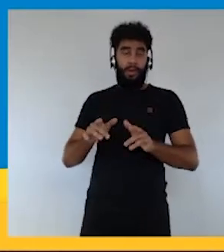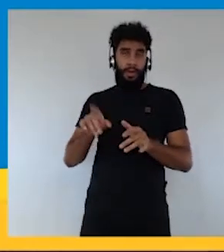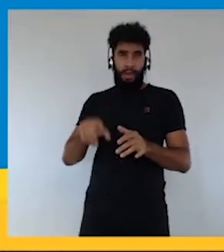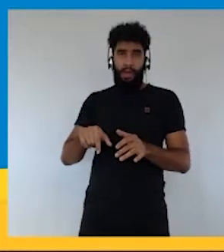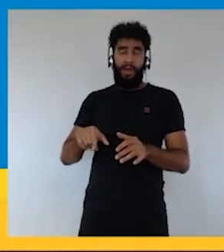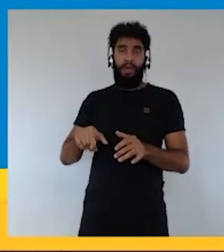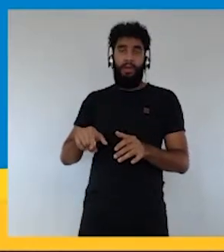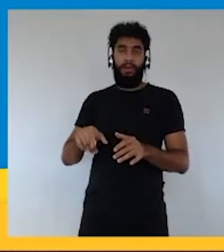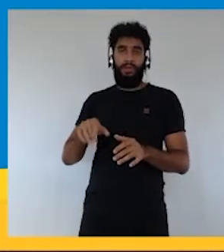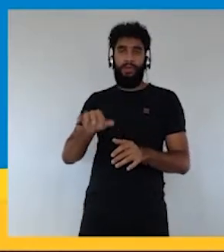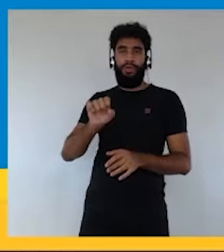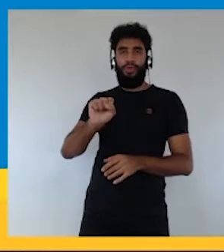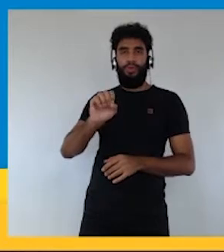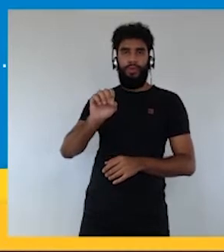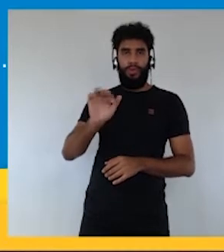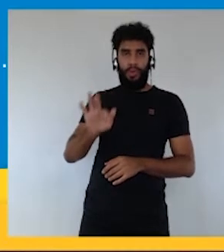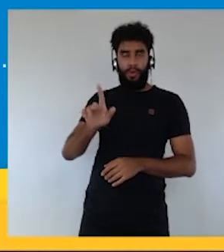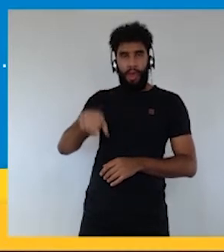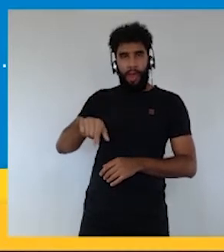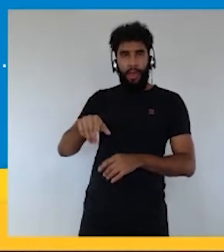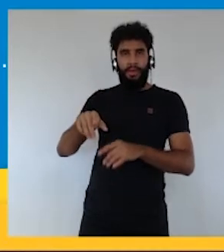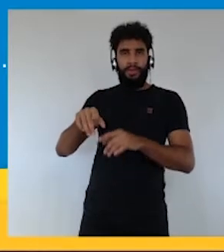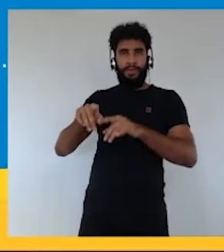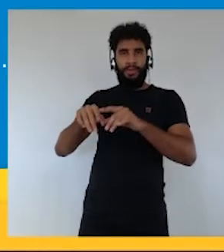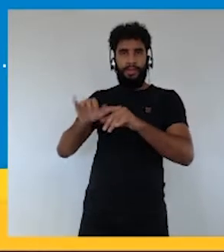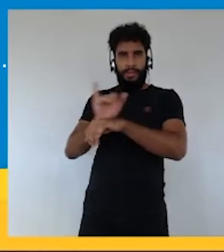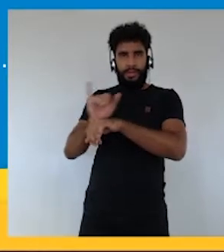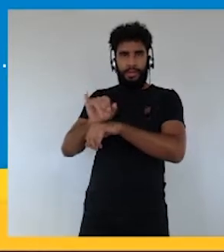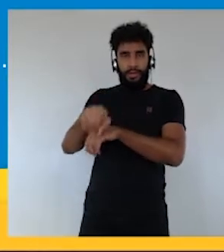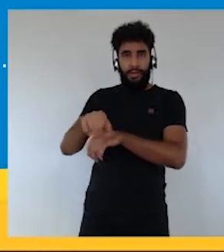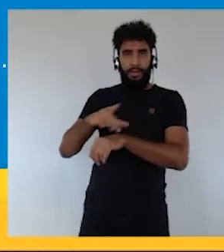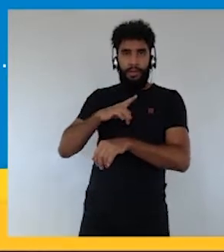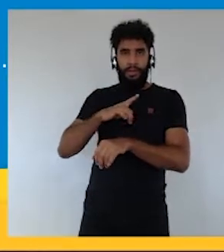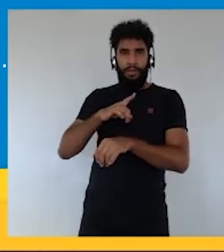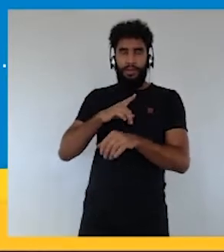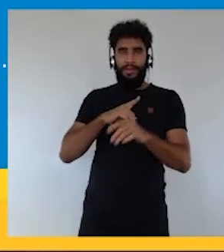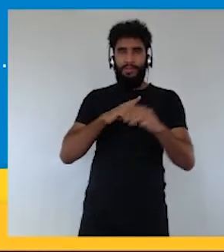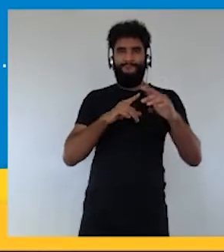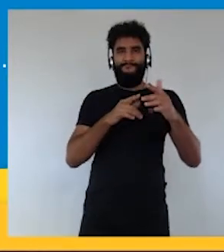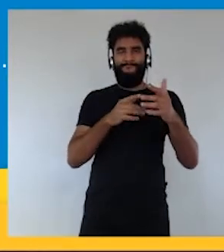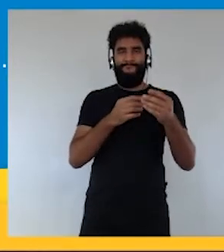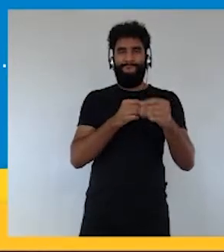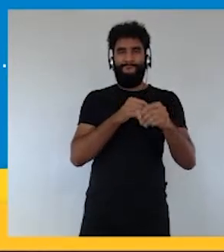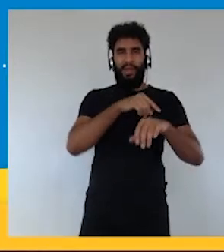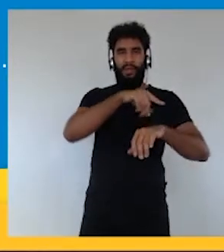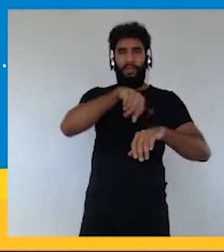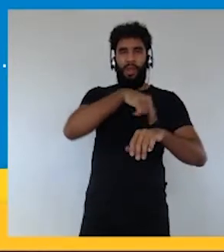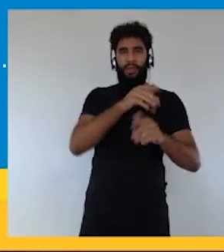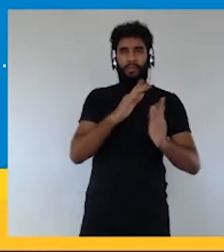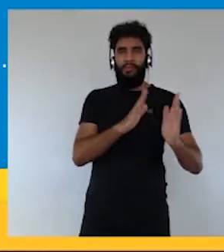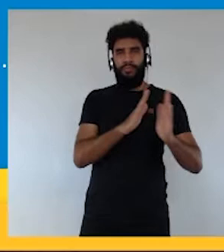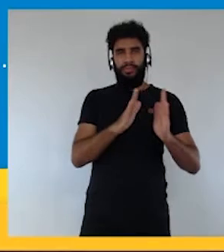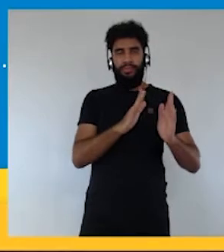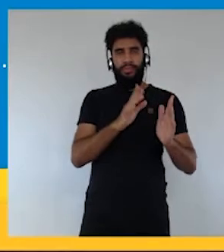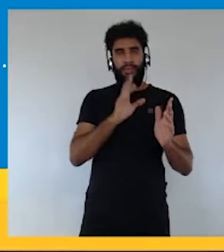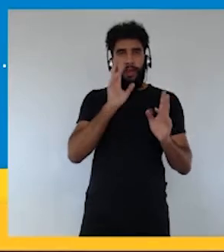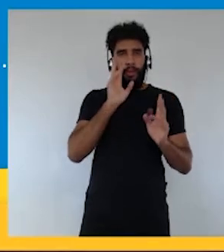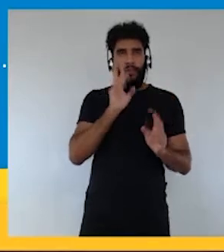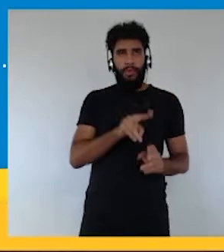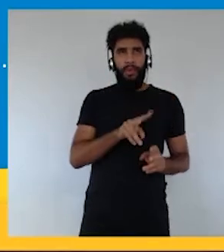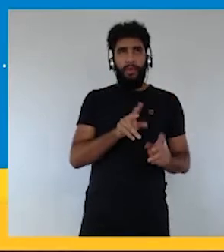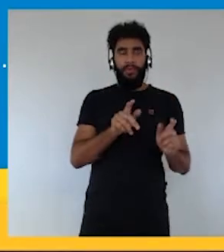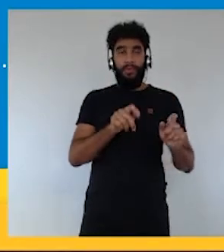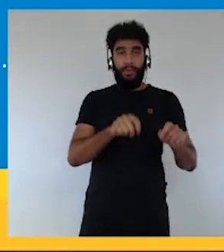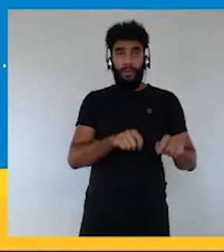instrumentos de soft law, eles têm um ciclo de vida que é muito fácil enxergar o que acontece